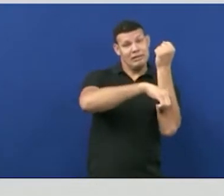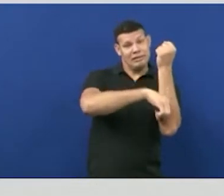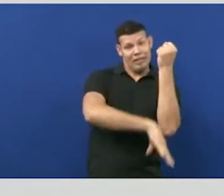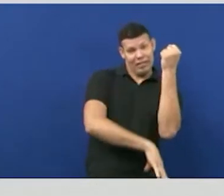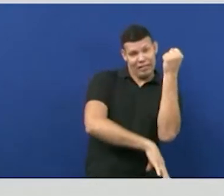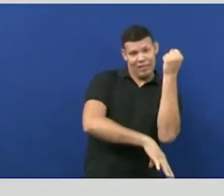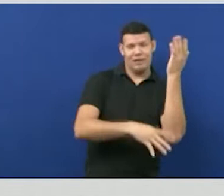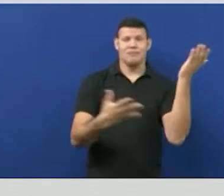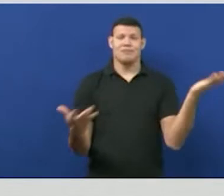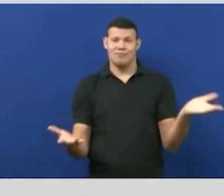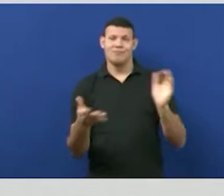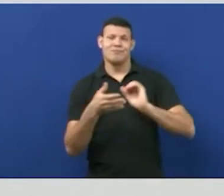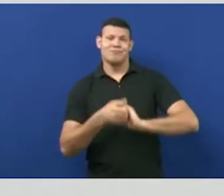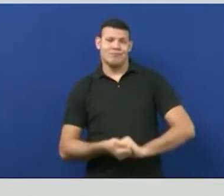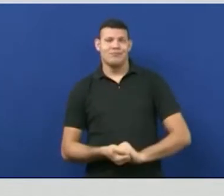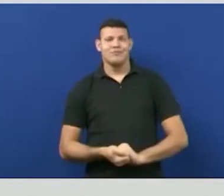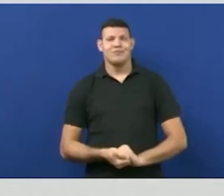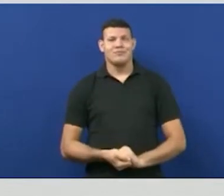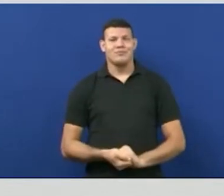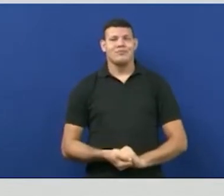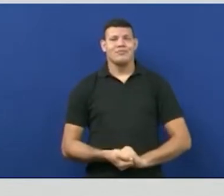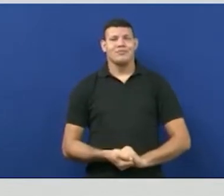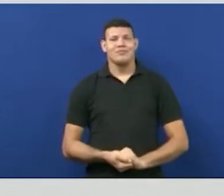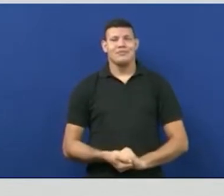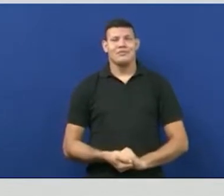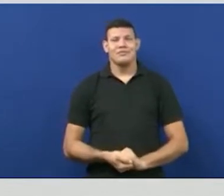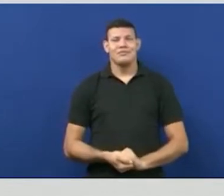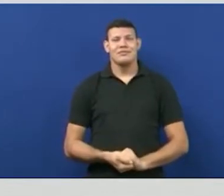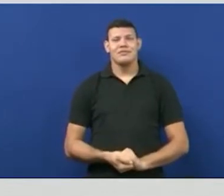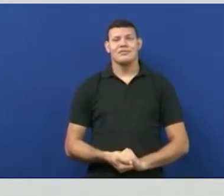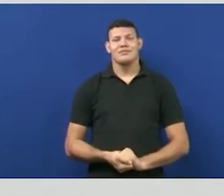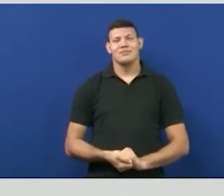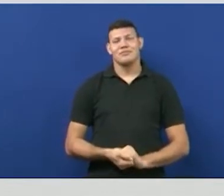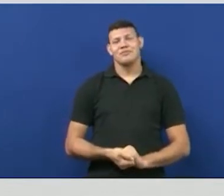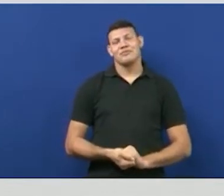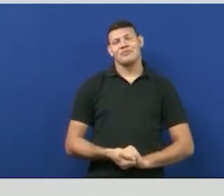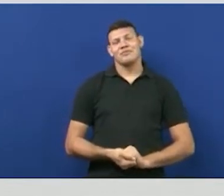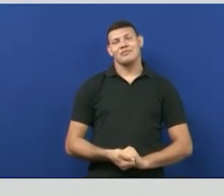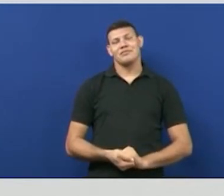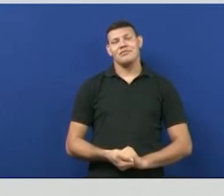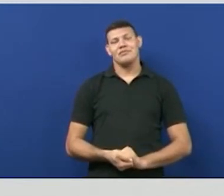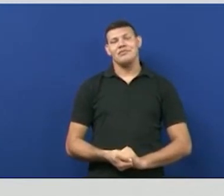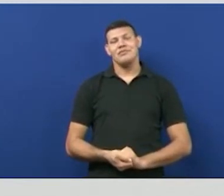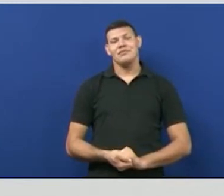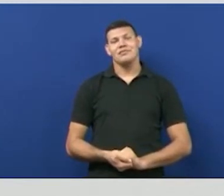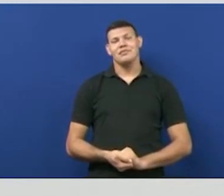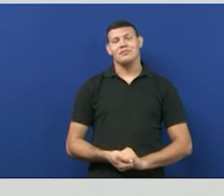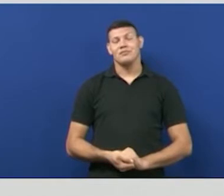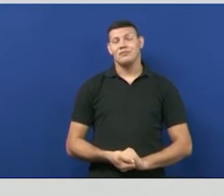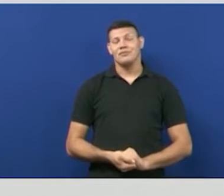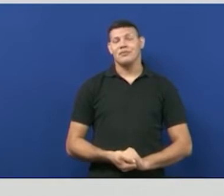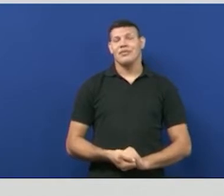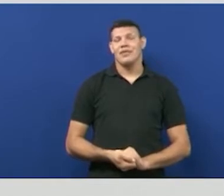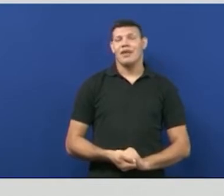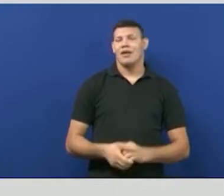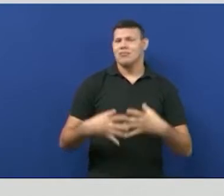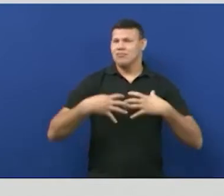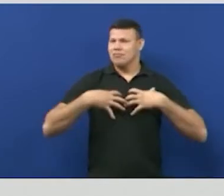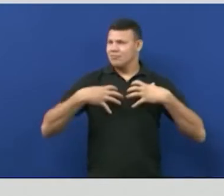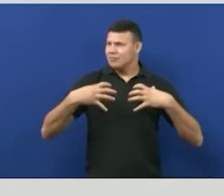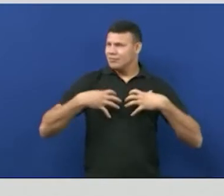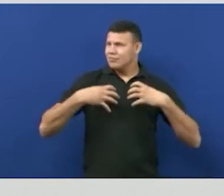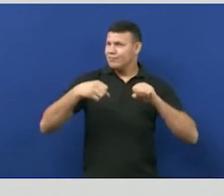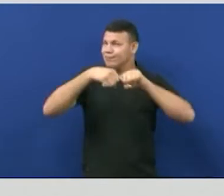nós depositamos aquilo que não serve mais lá no banheiro. Bom, o sistema